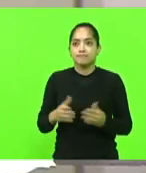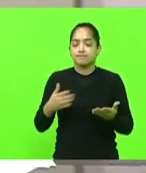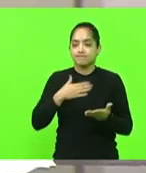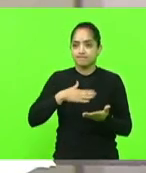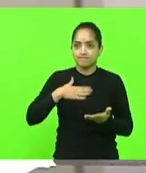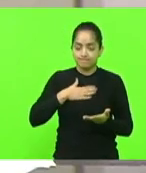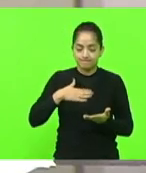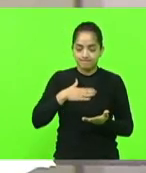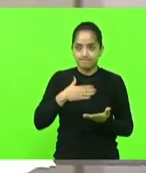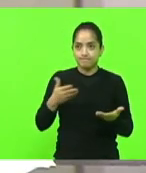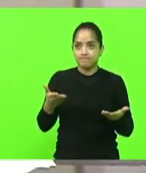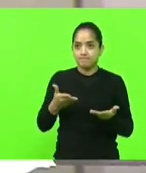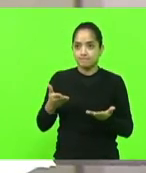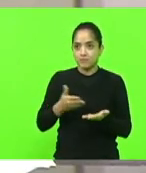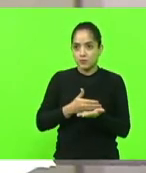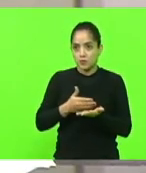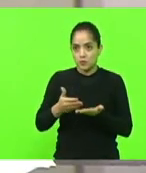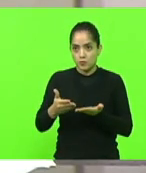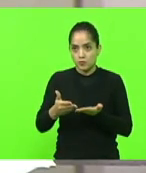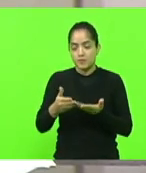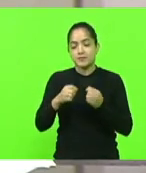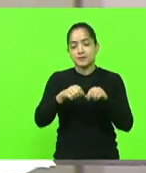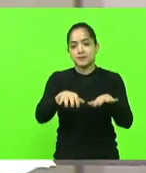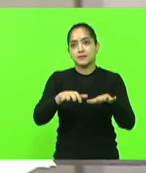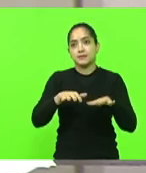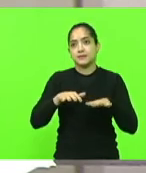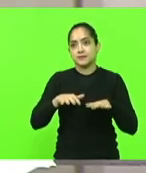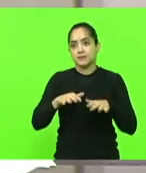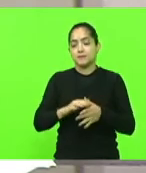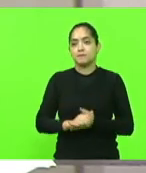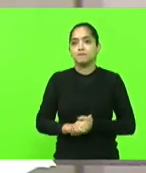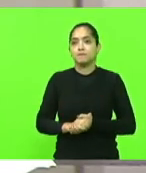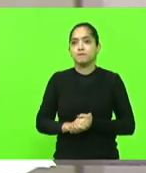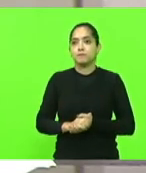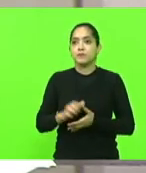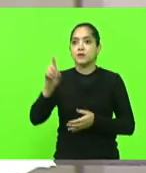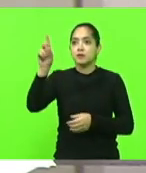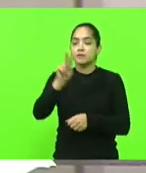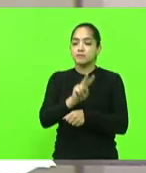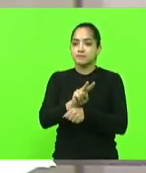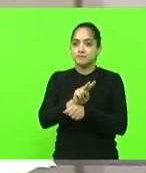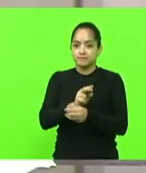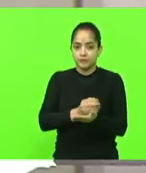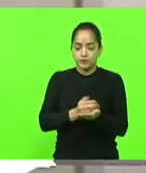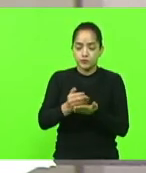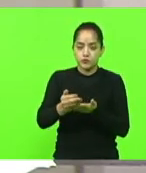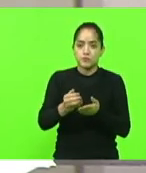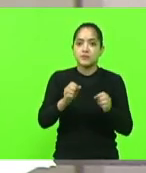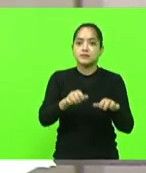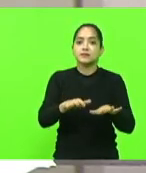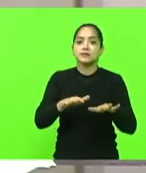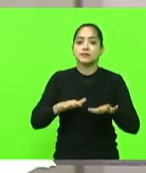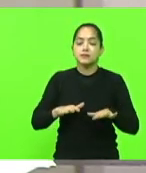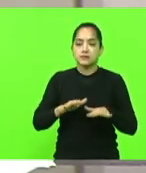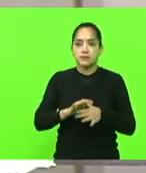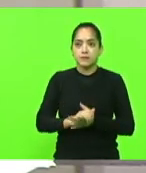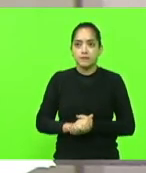que faremos a abertura de mais uma sessão aqui na LESC sobre a proteção de Deus. Declaro